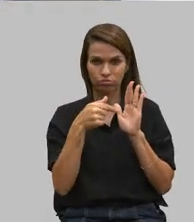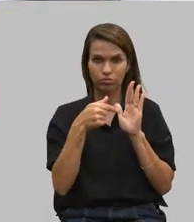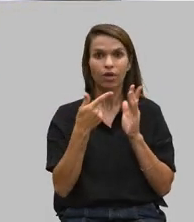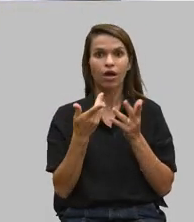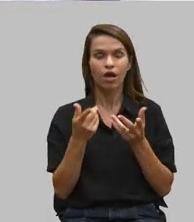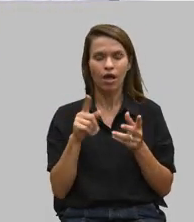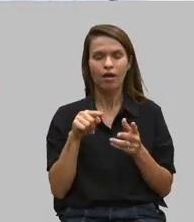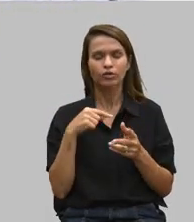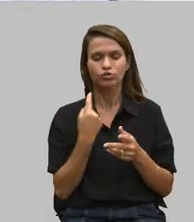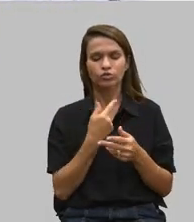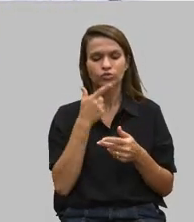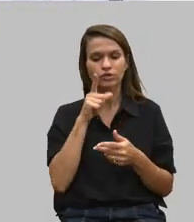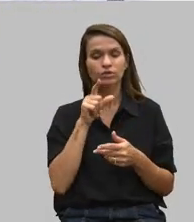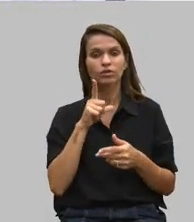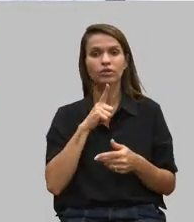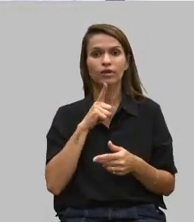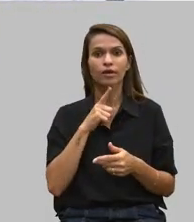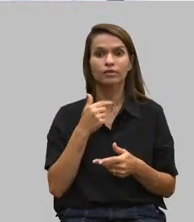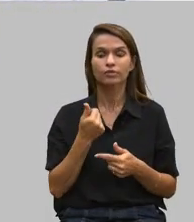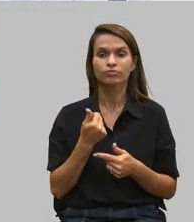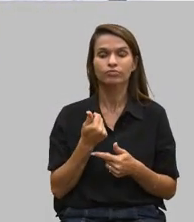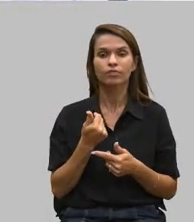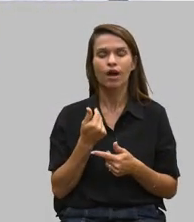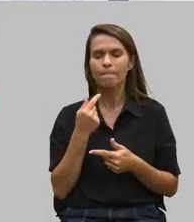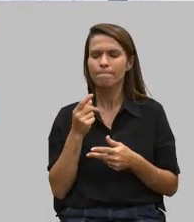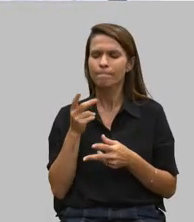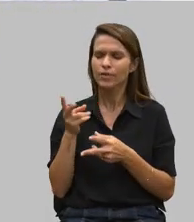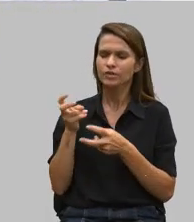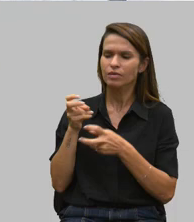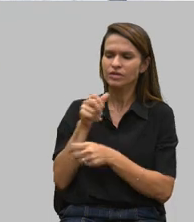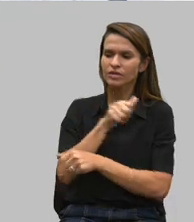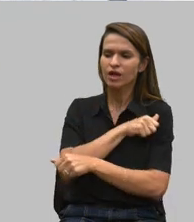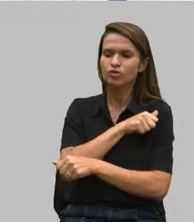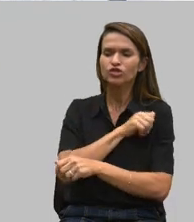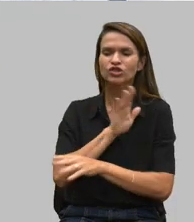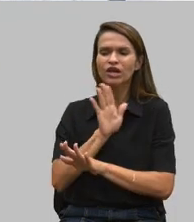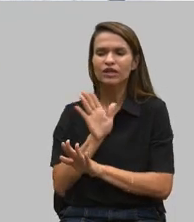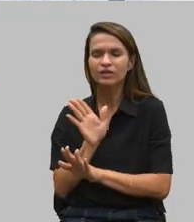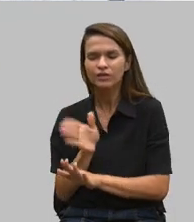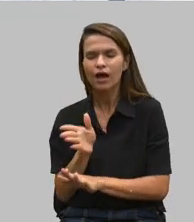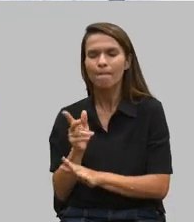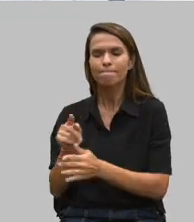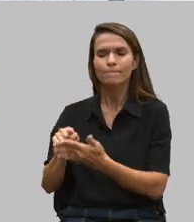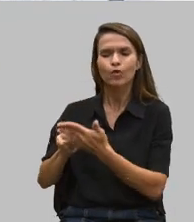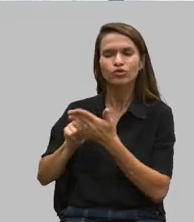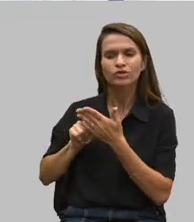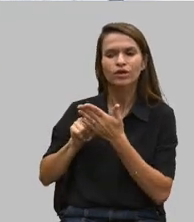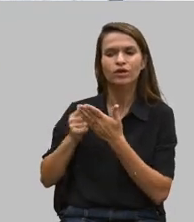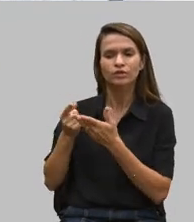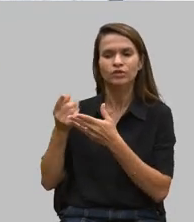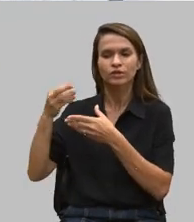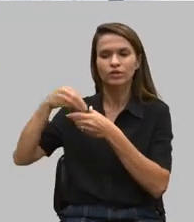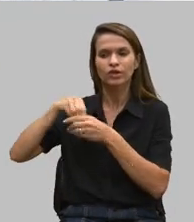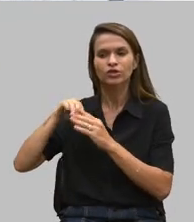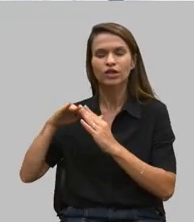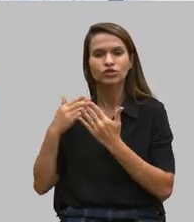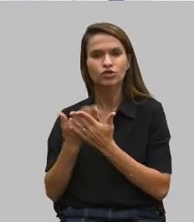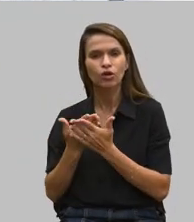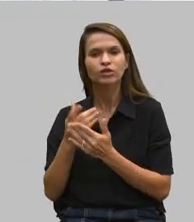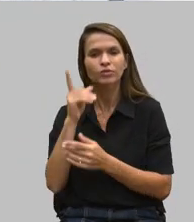a gente consiga ter então Opa esse esse estudante aqui que já tá dando sinal dentro da escola que ele tem uma dificuldade